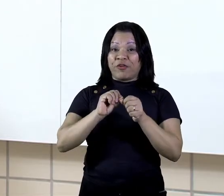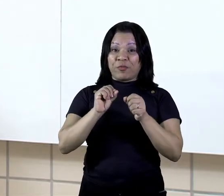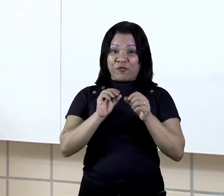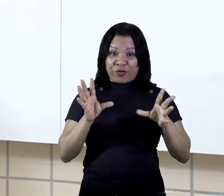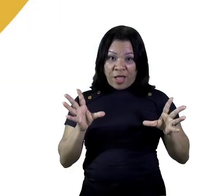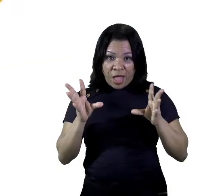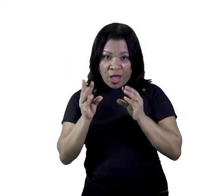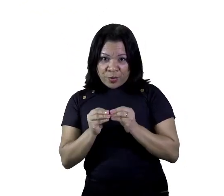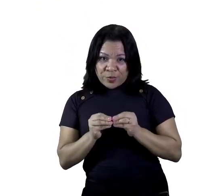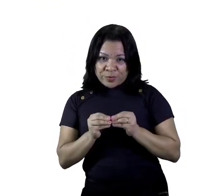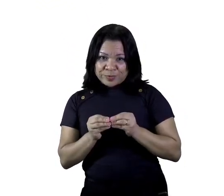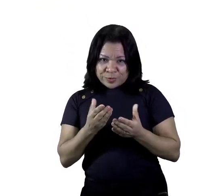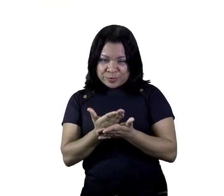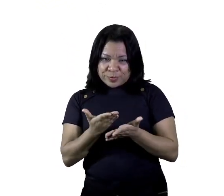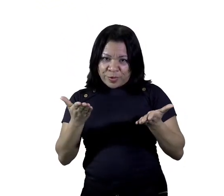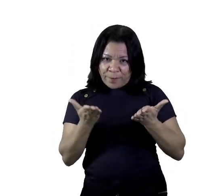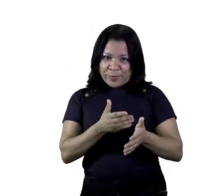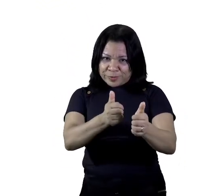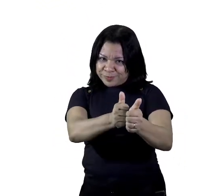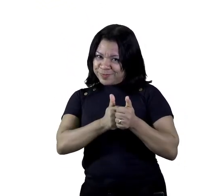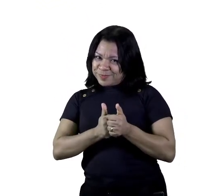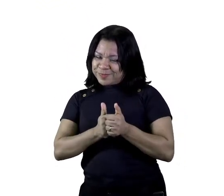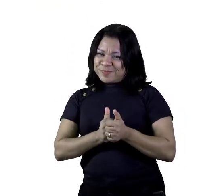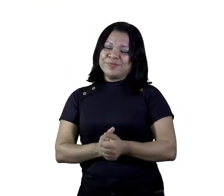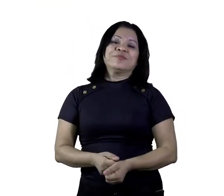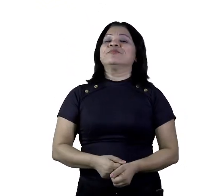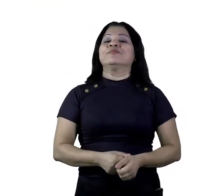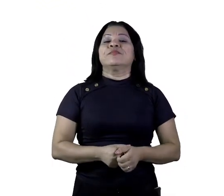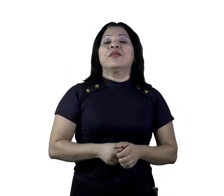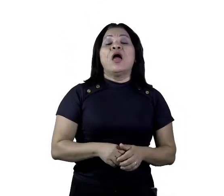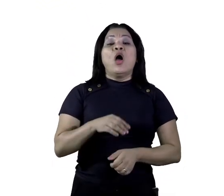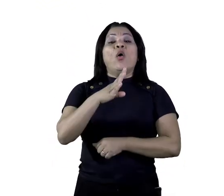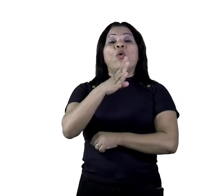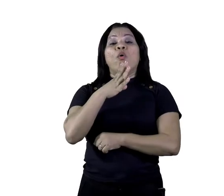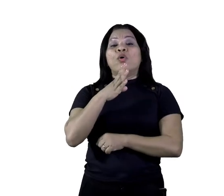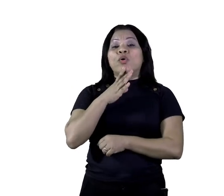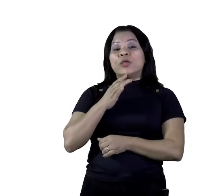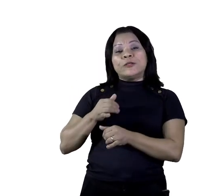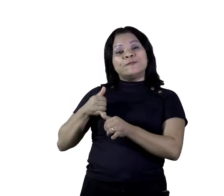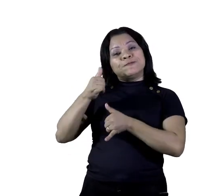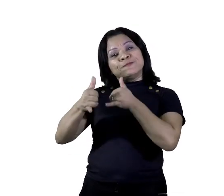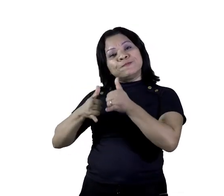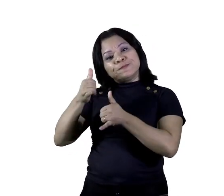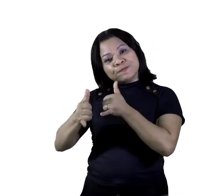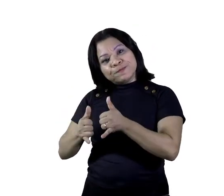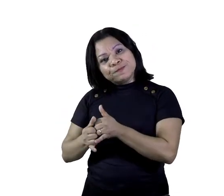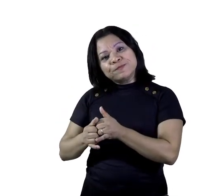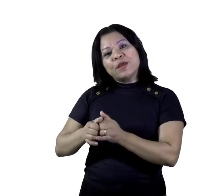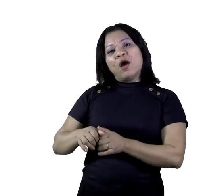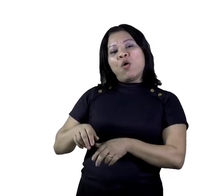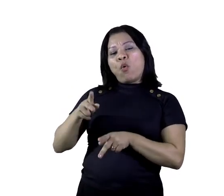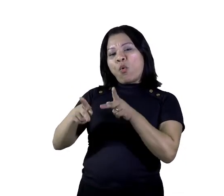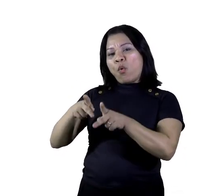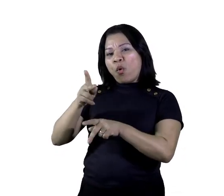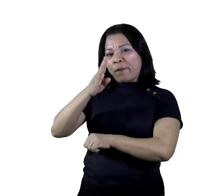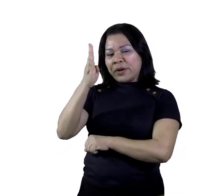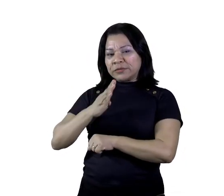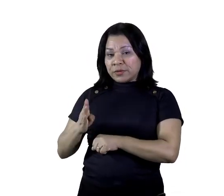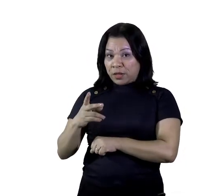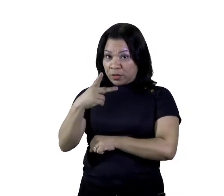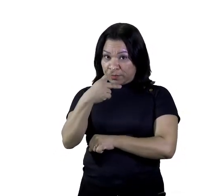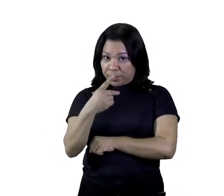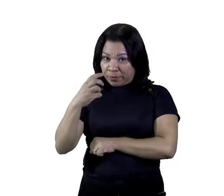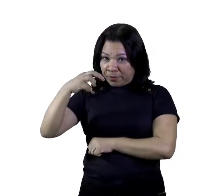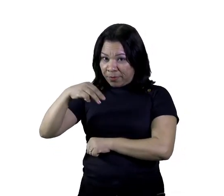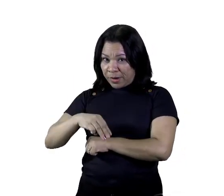hoje? Acompanhe comigo, por favor. Conhecemos um conto popular brasileiro de Pedro Malazarte, que é um